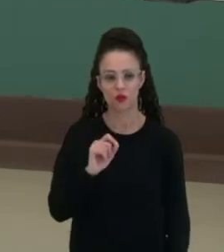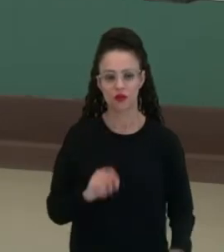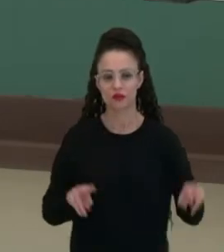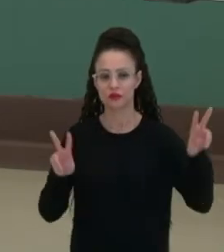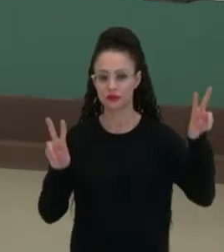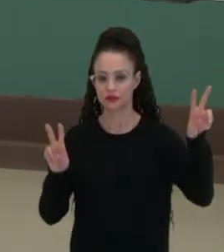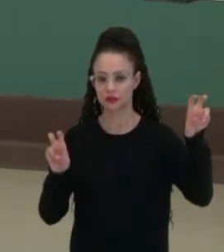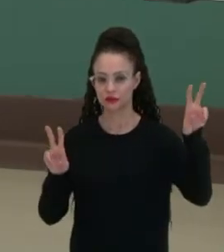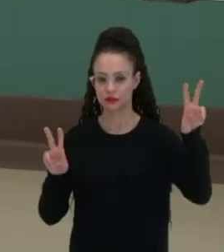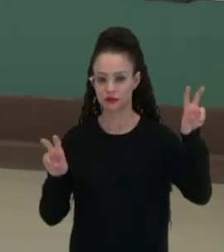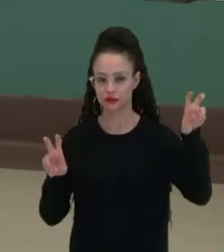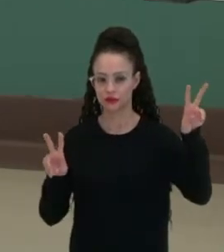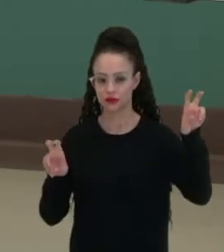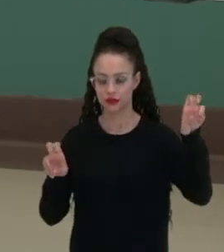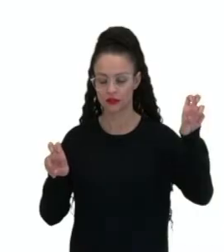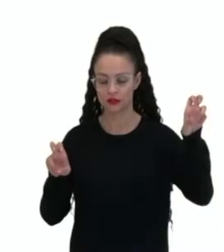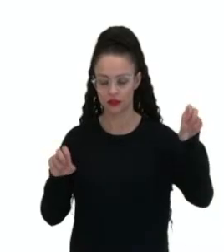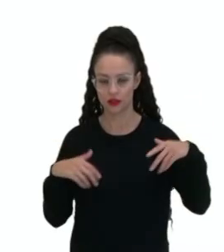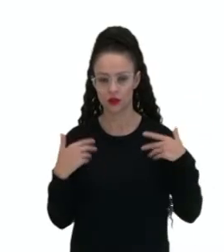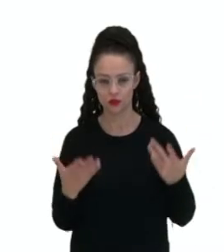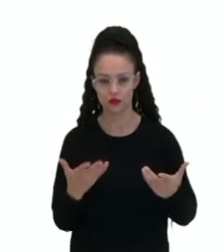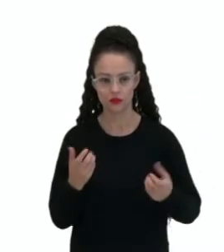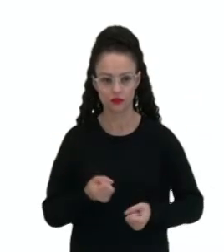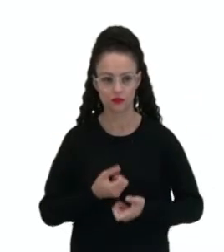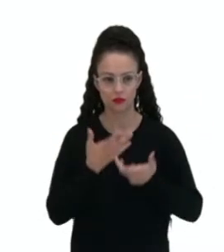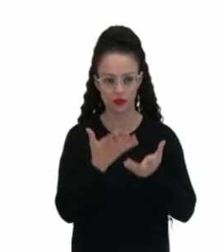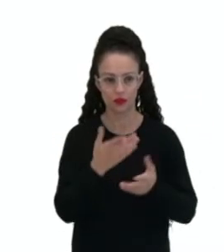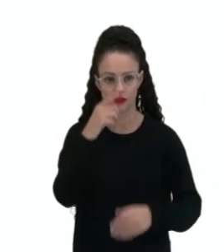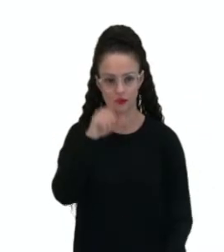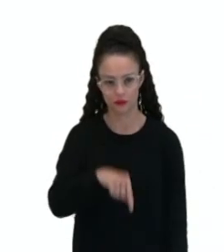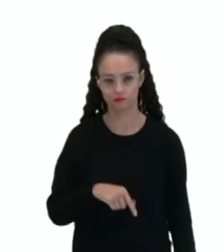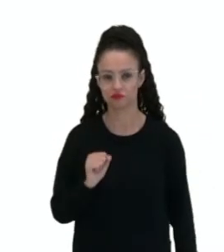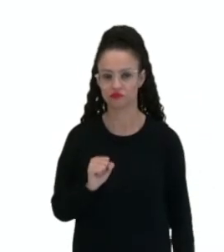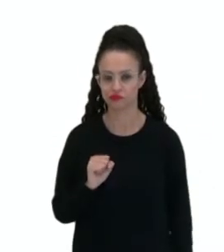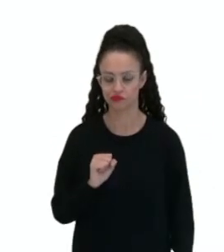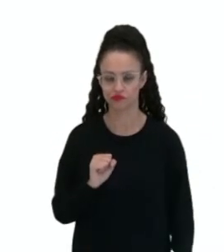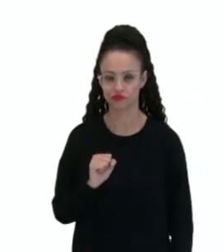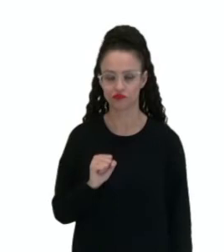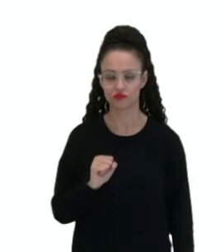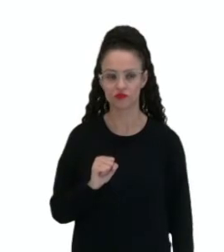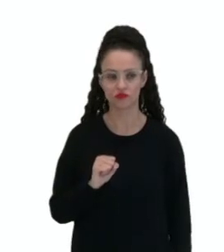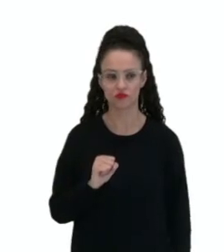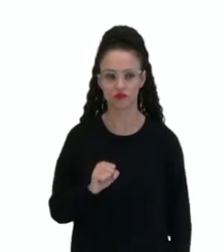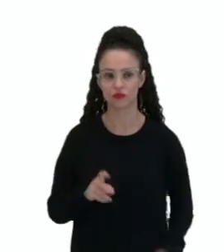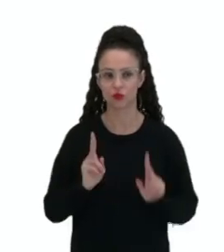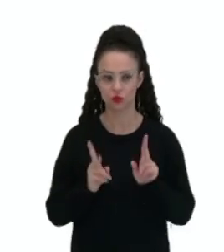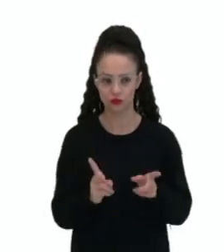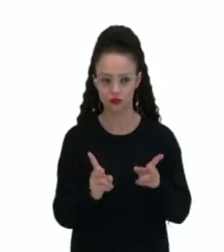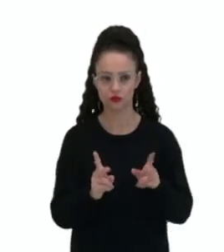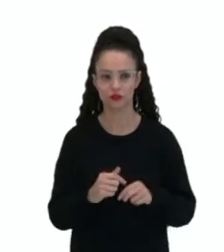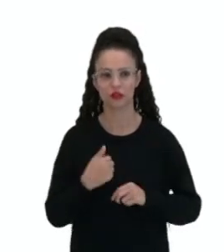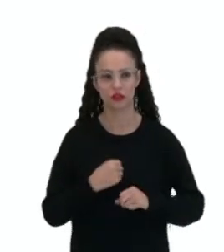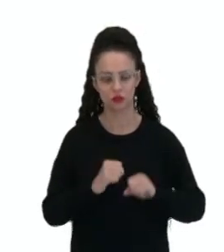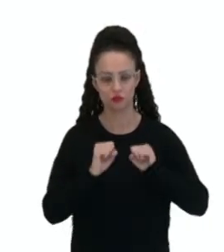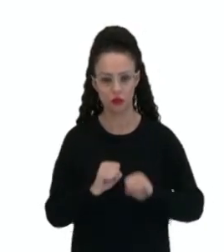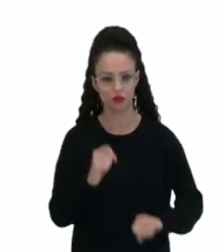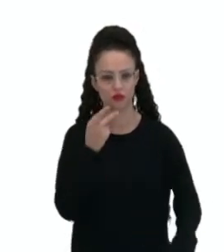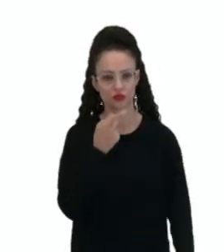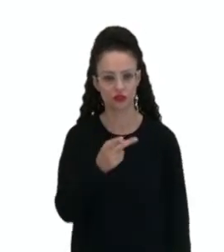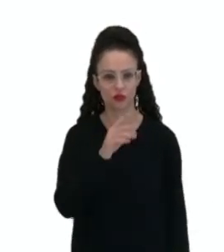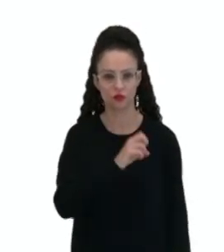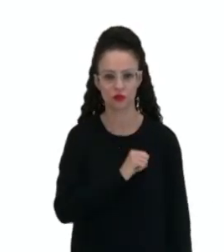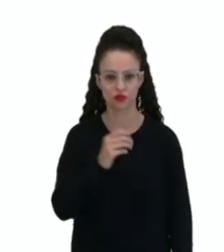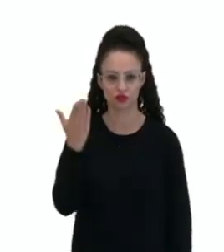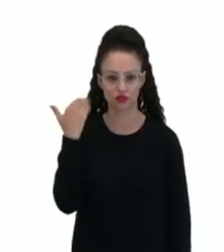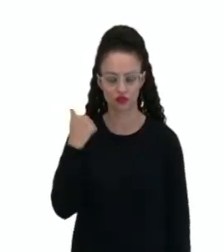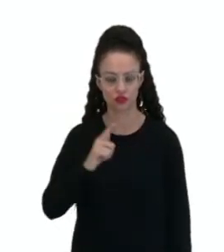citação, né? O soneto de fidelidade de Vinícius de Moraes. E aí ele continua, que eu possa lhe dizer do amor que